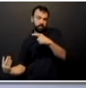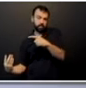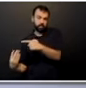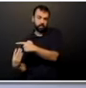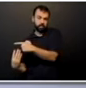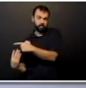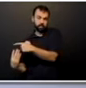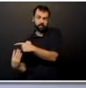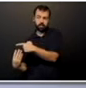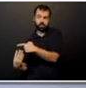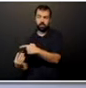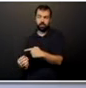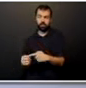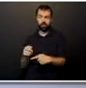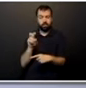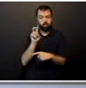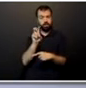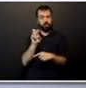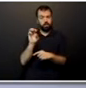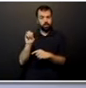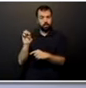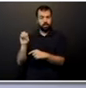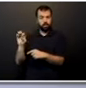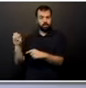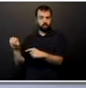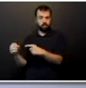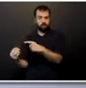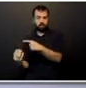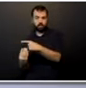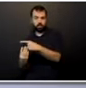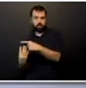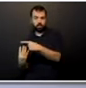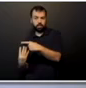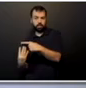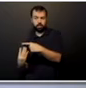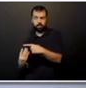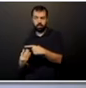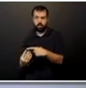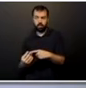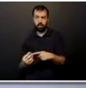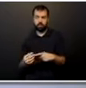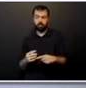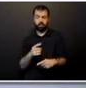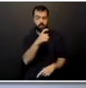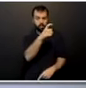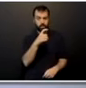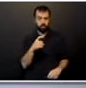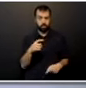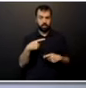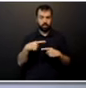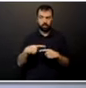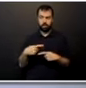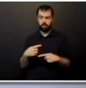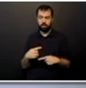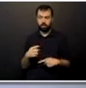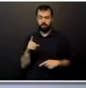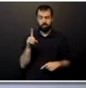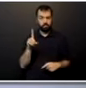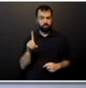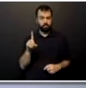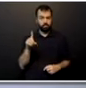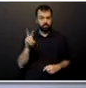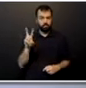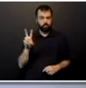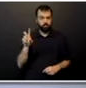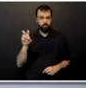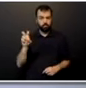5.000 / 4 eu vou ter um total de 1.250 cm aí